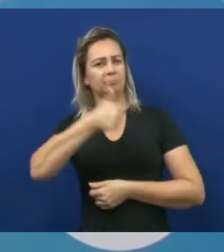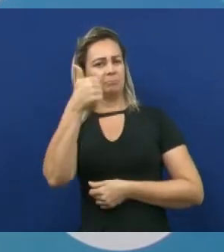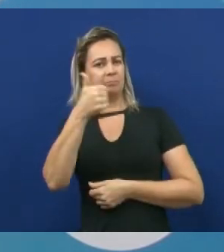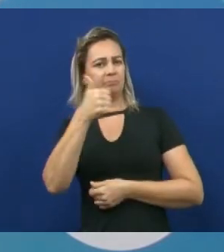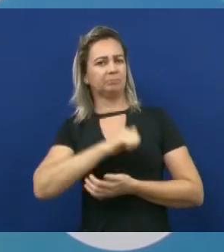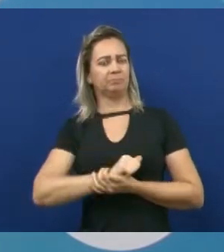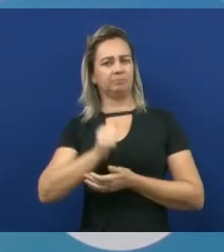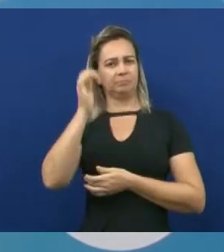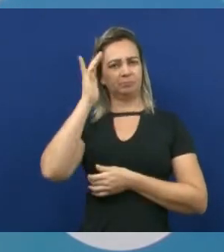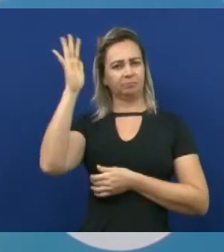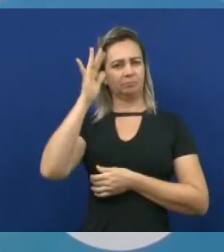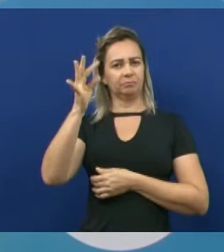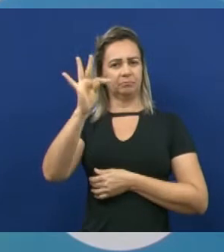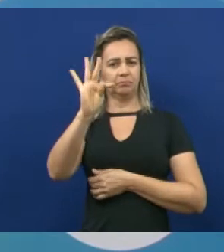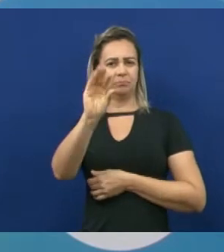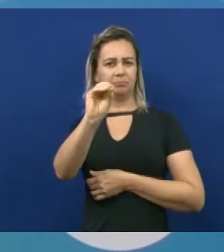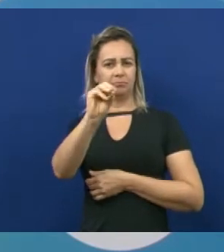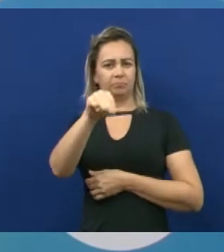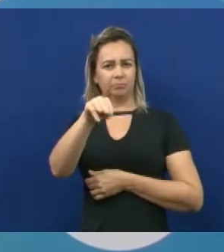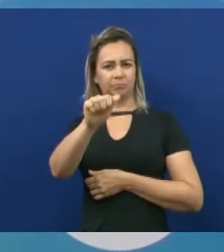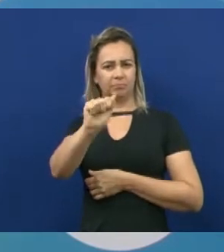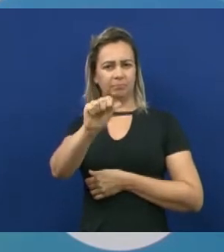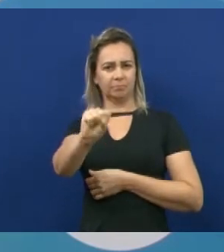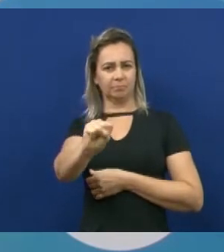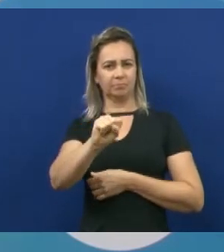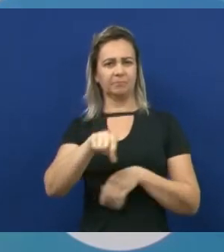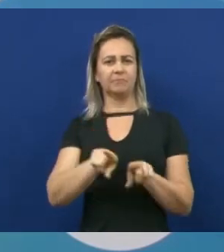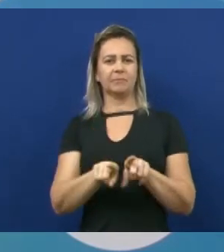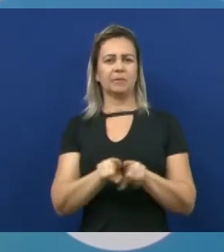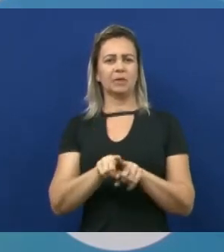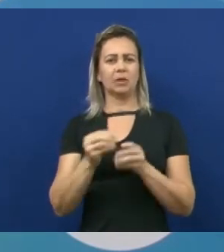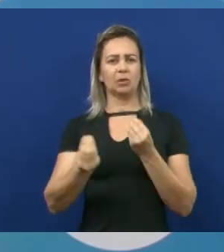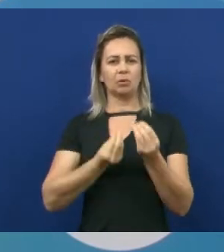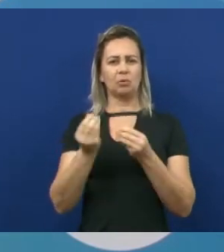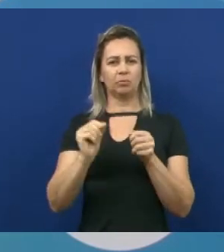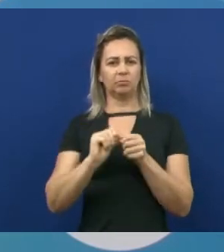filósofo Thomas, autor da obra A Estrutura das